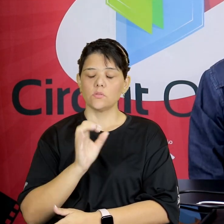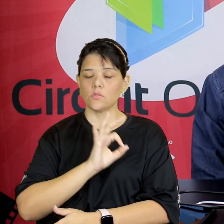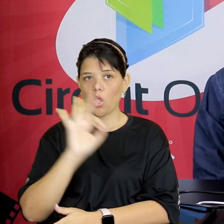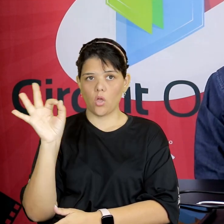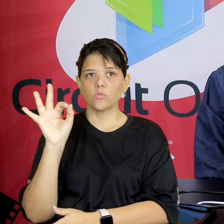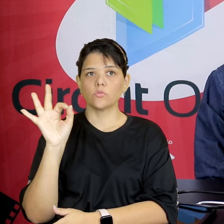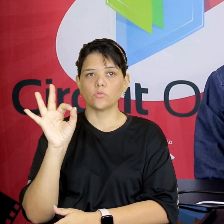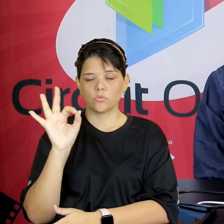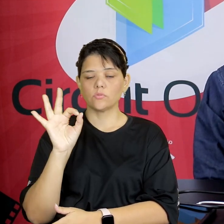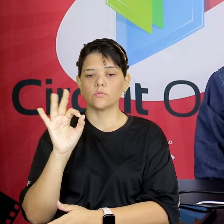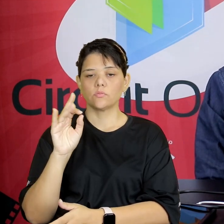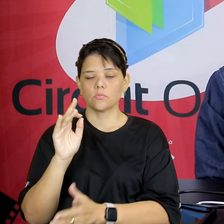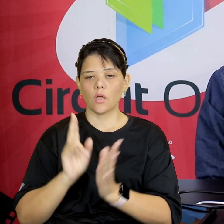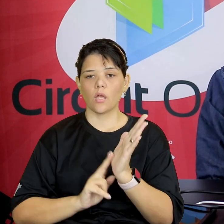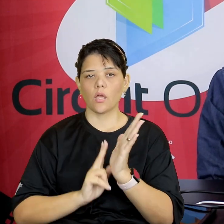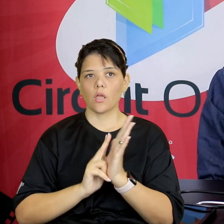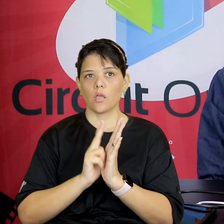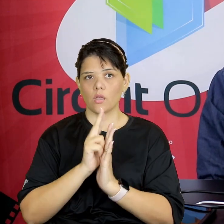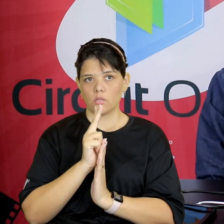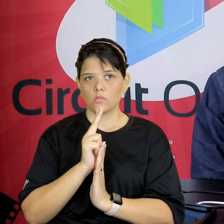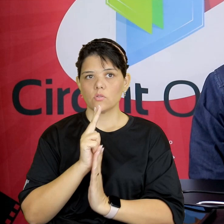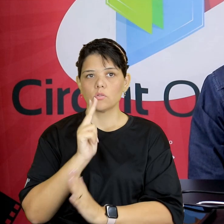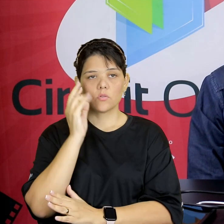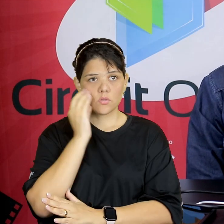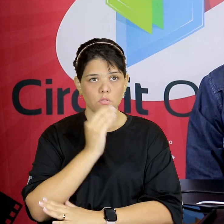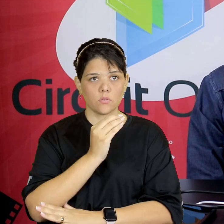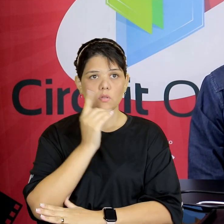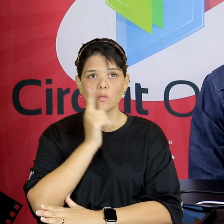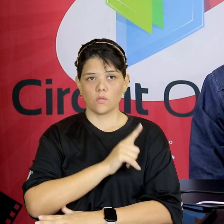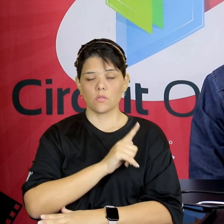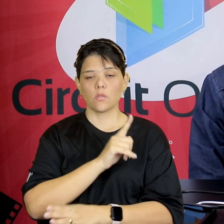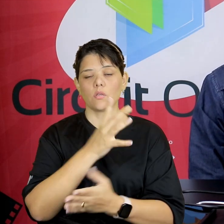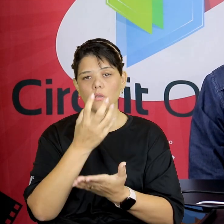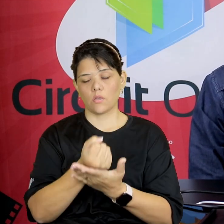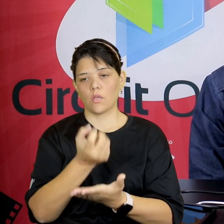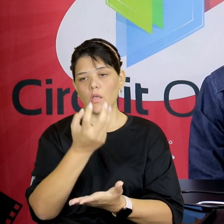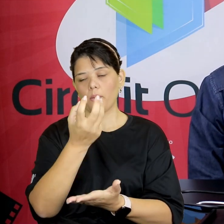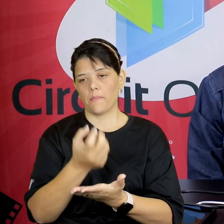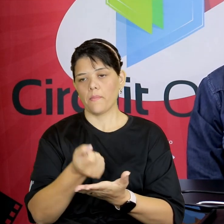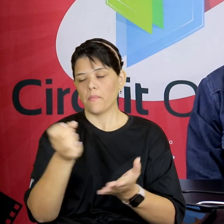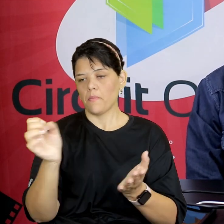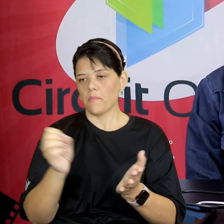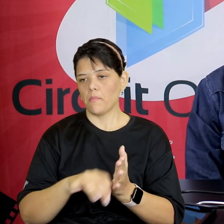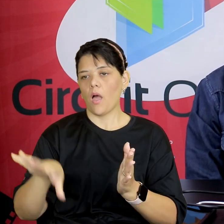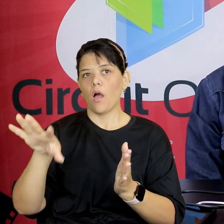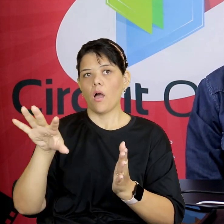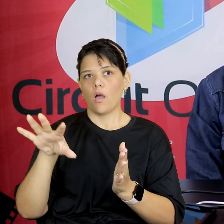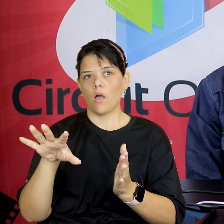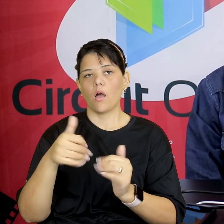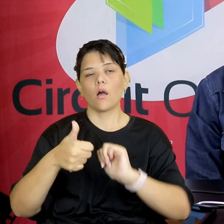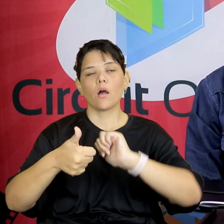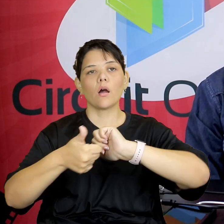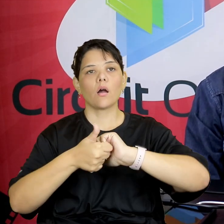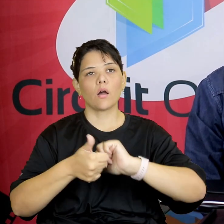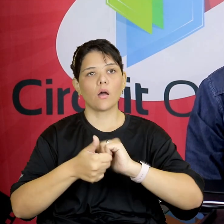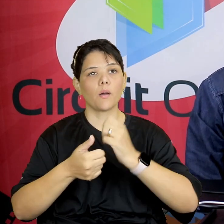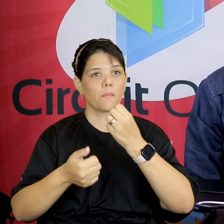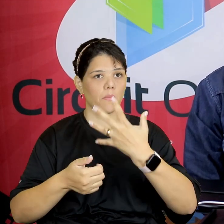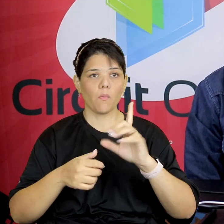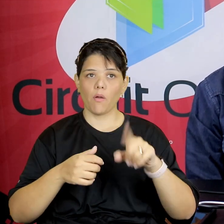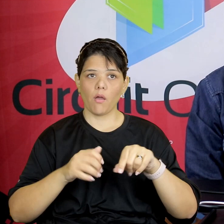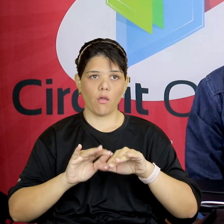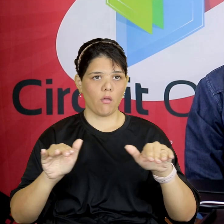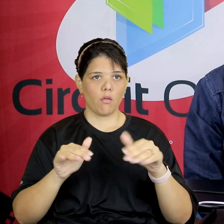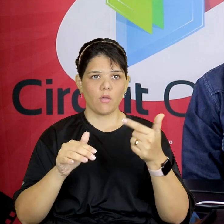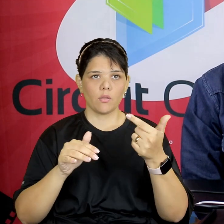celular. E ele consegue importar com qualidade, exportar com qualidade. Mas é isso, a gente não